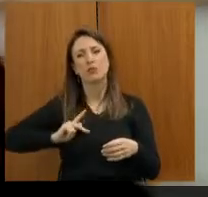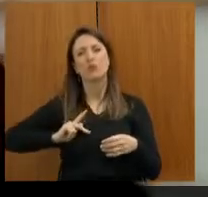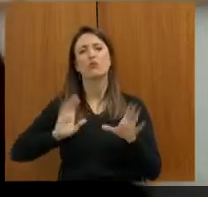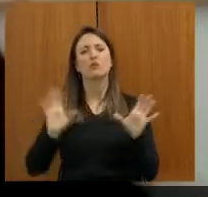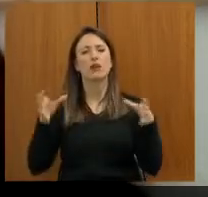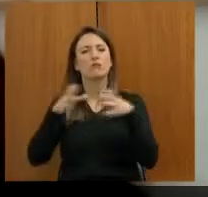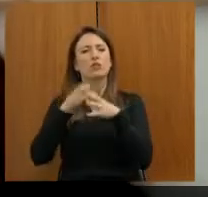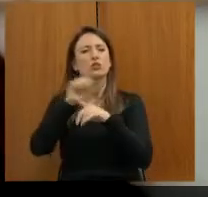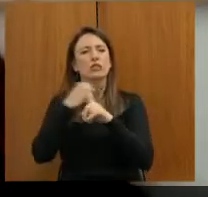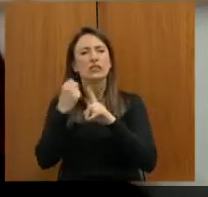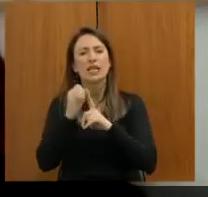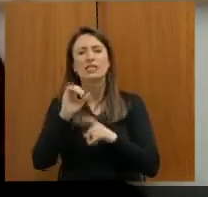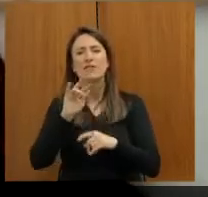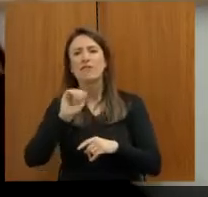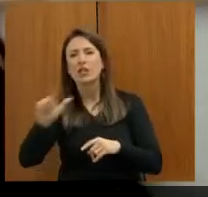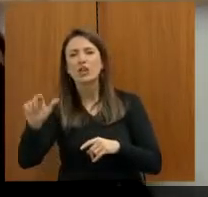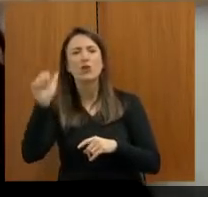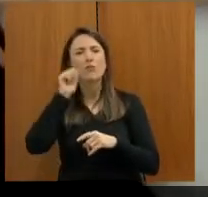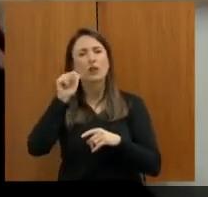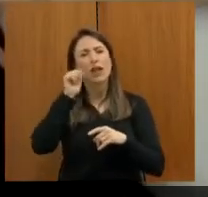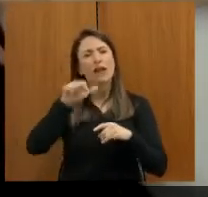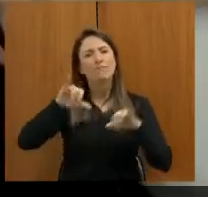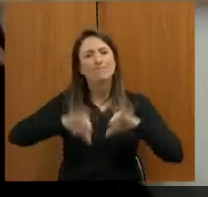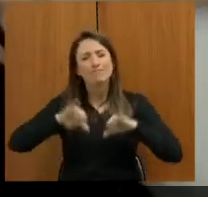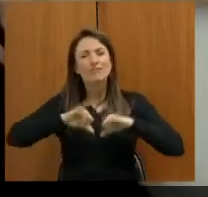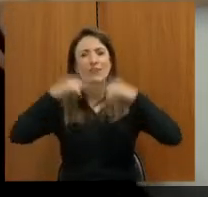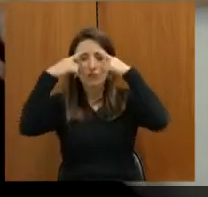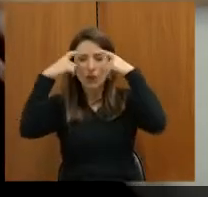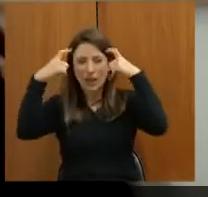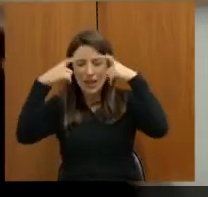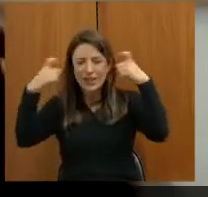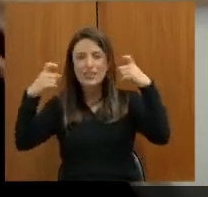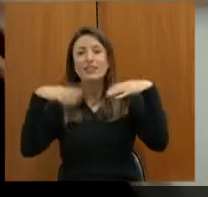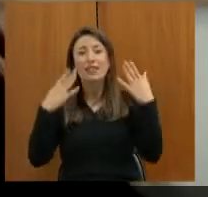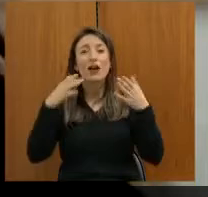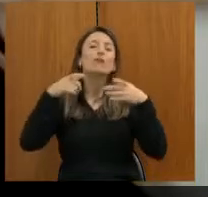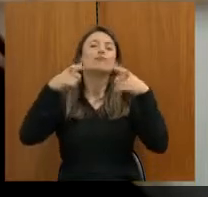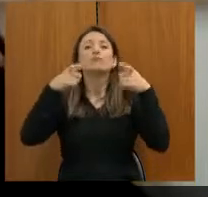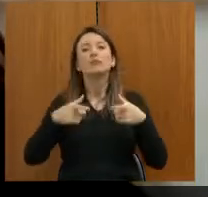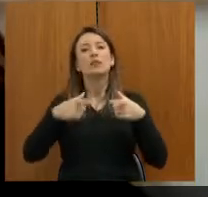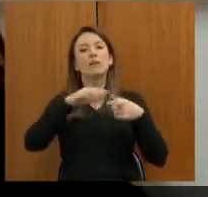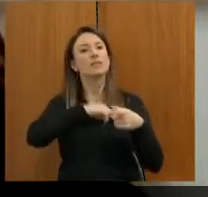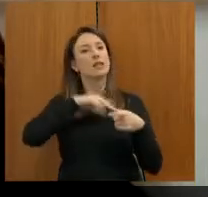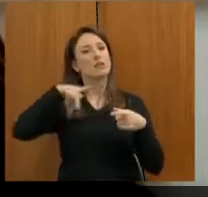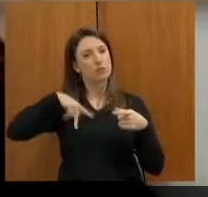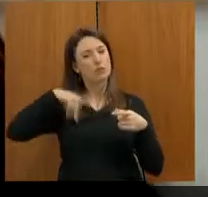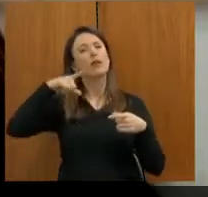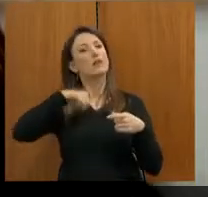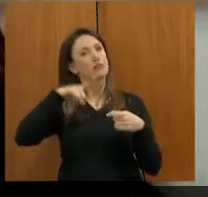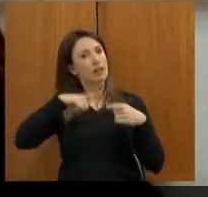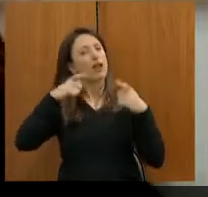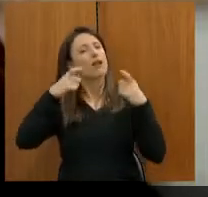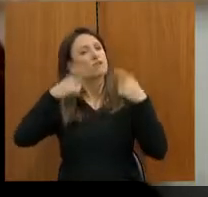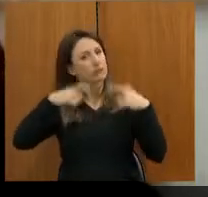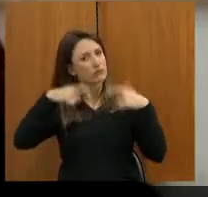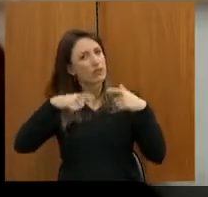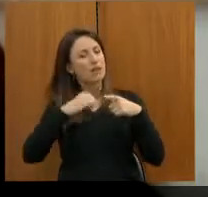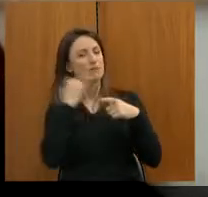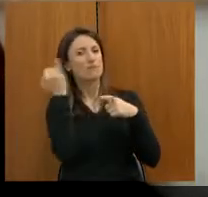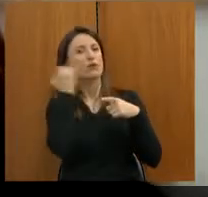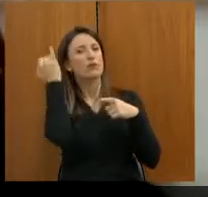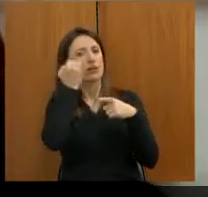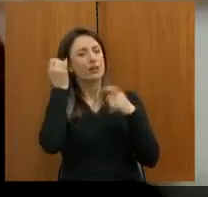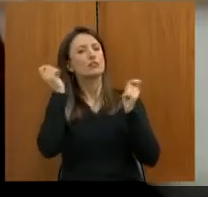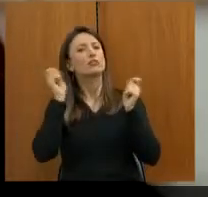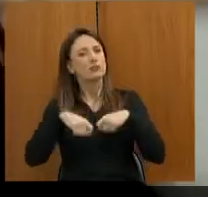mulheres em situação de violência Ministério Público tem hoje par mul e antes para garantir a efetividade